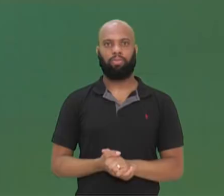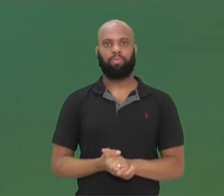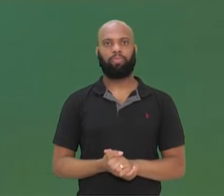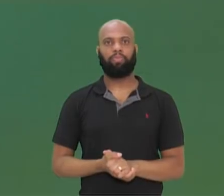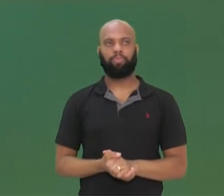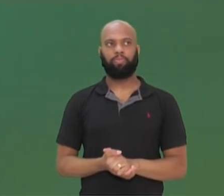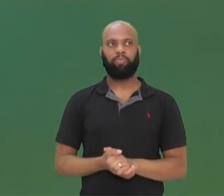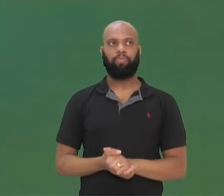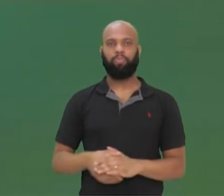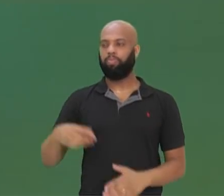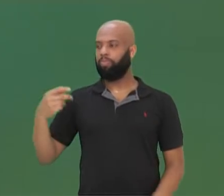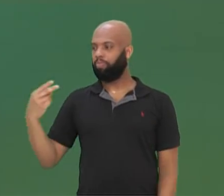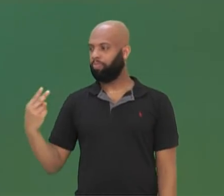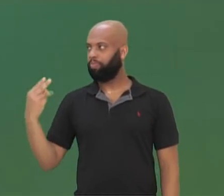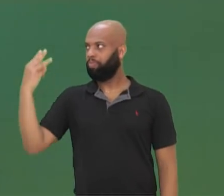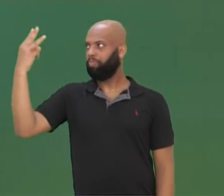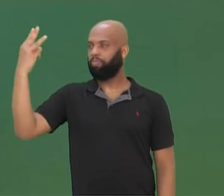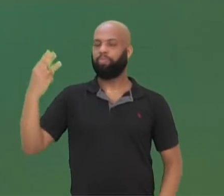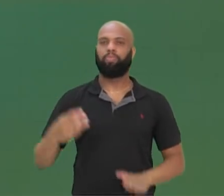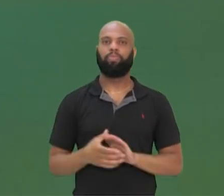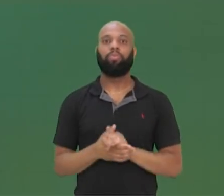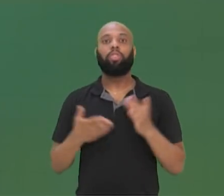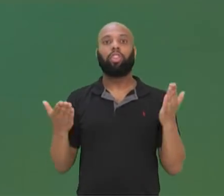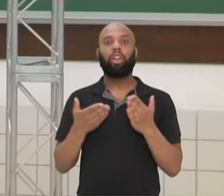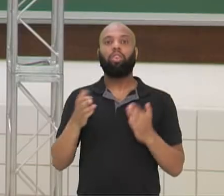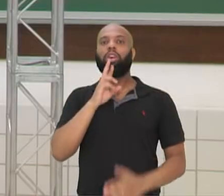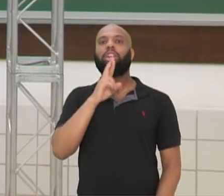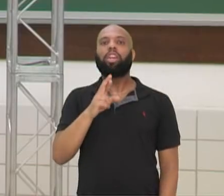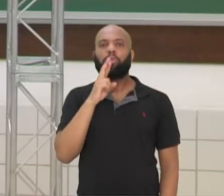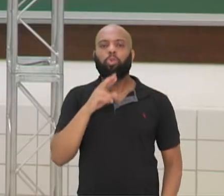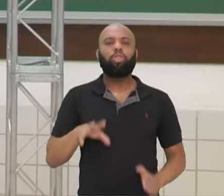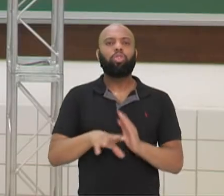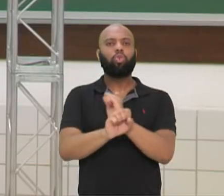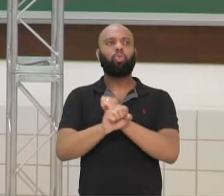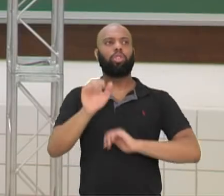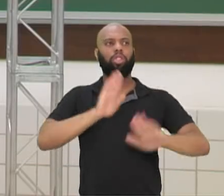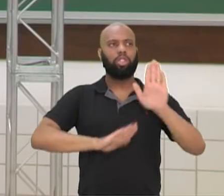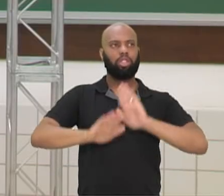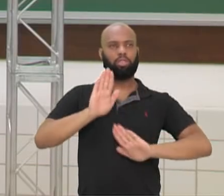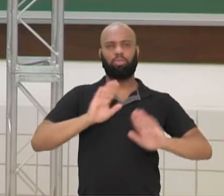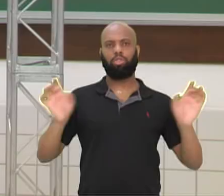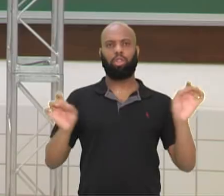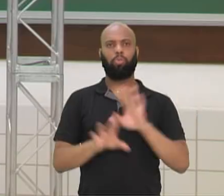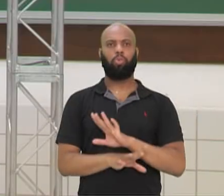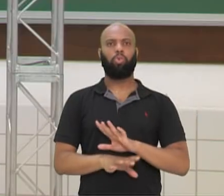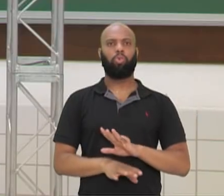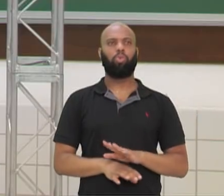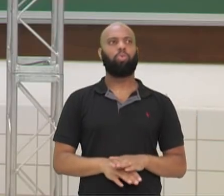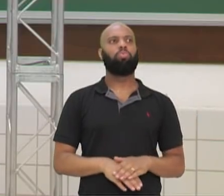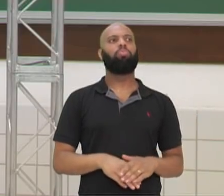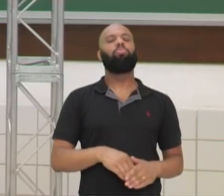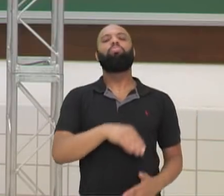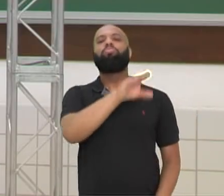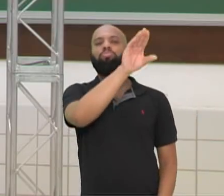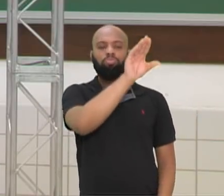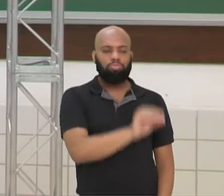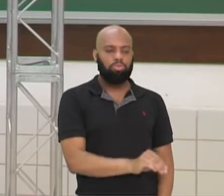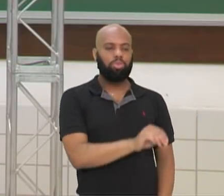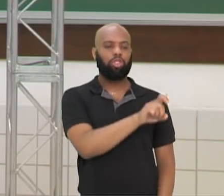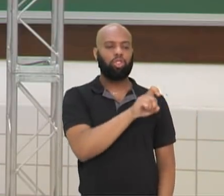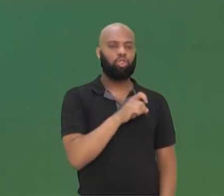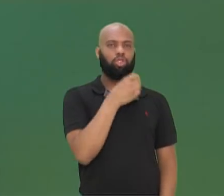2 ao cubo, ok? Agora é só resolver as contas com cuidado e pronto. X ao cubo não tem nada para fazer, então deixa.